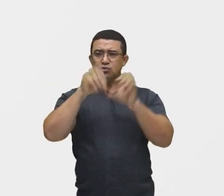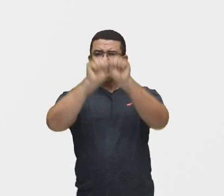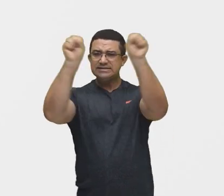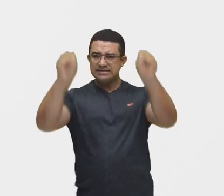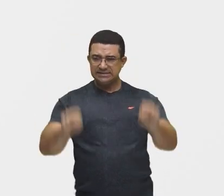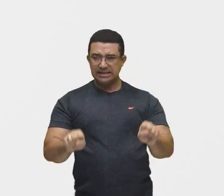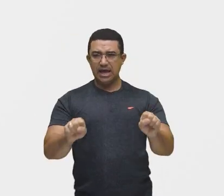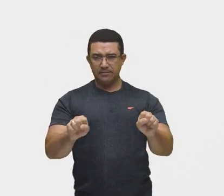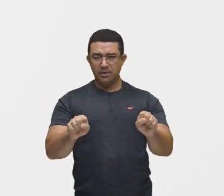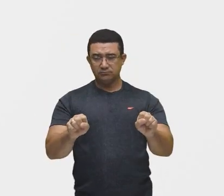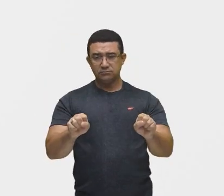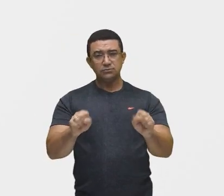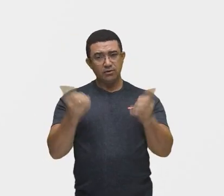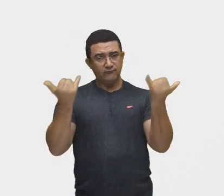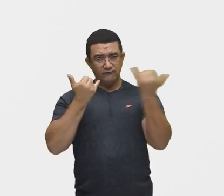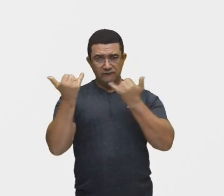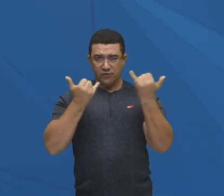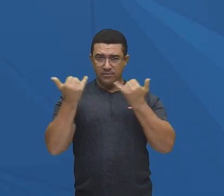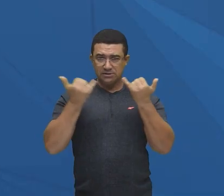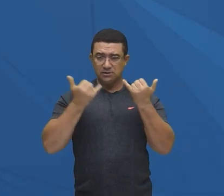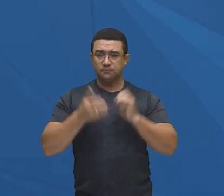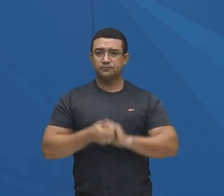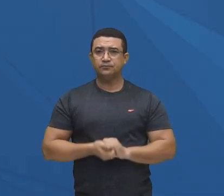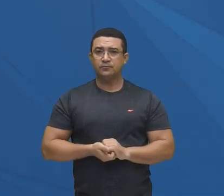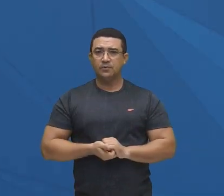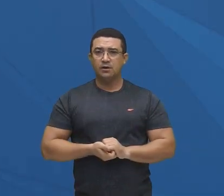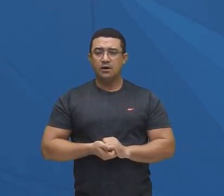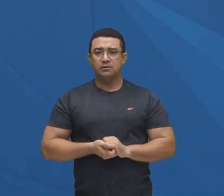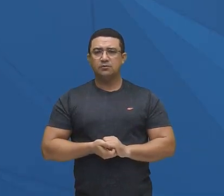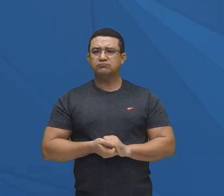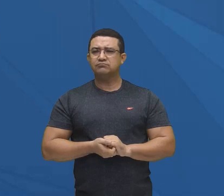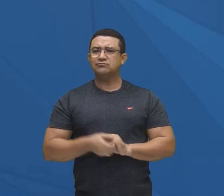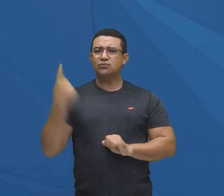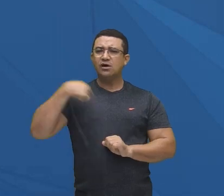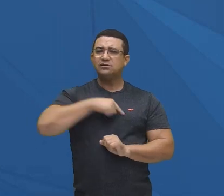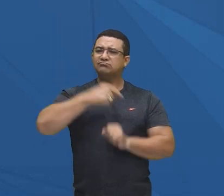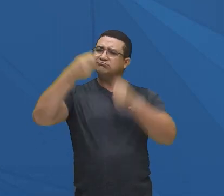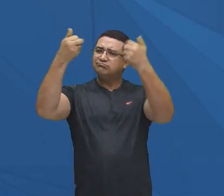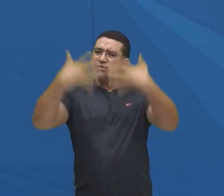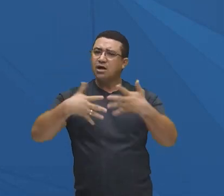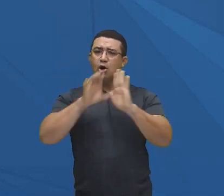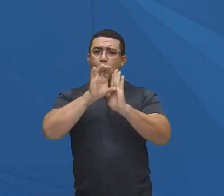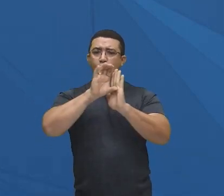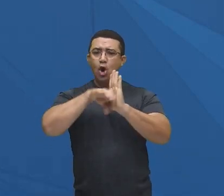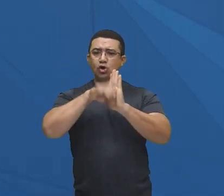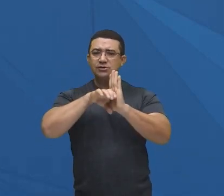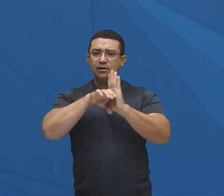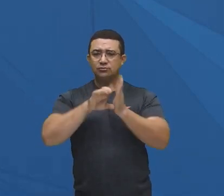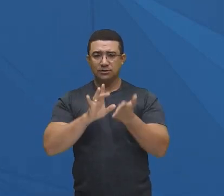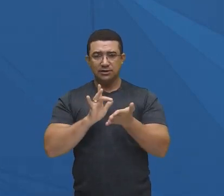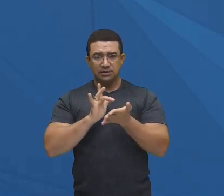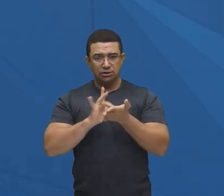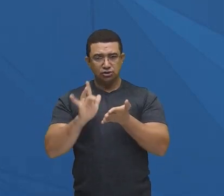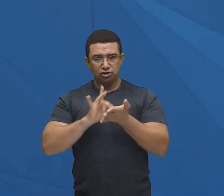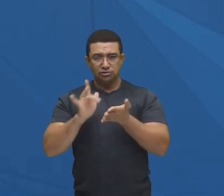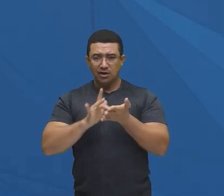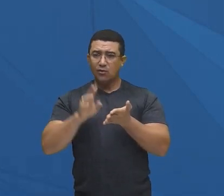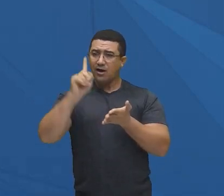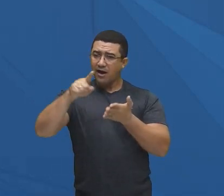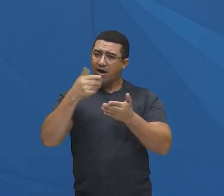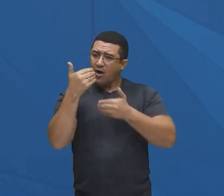mundo digital, quando a gente traz mais a questão do conceito digital, a gente está falando, né, de um processo